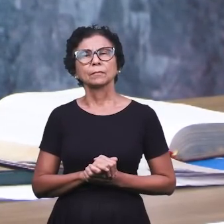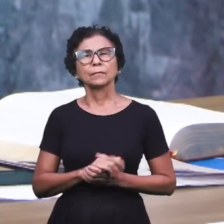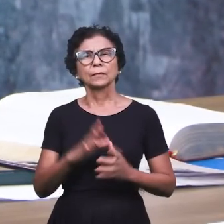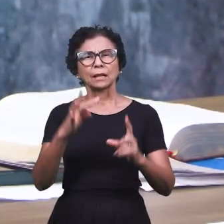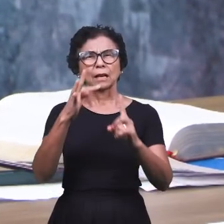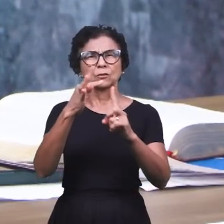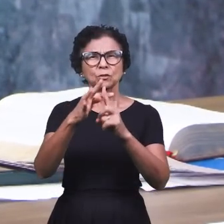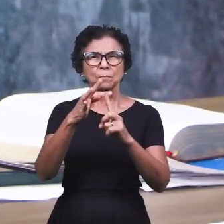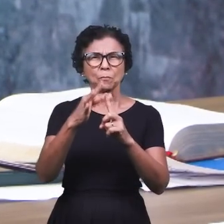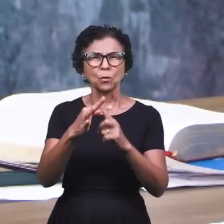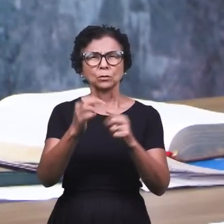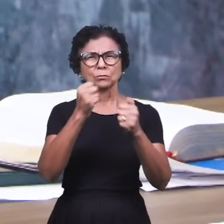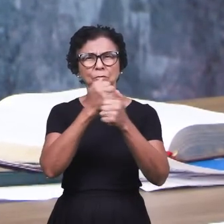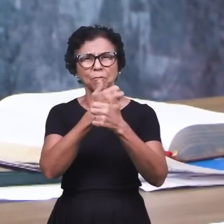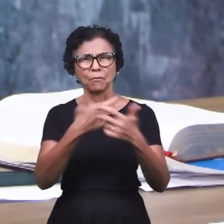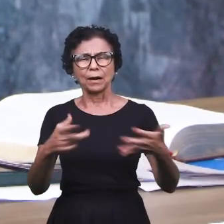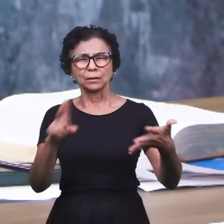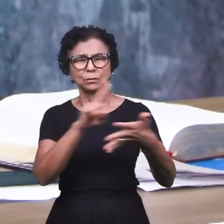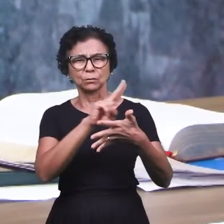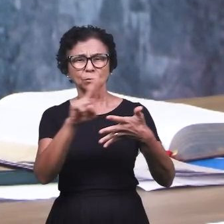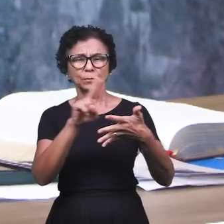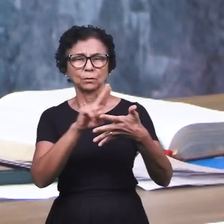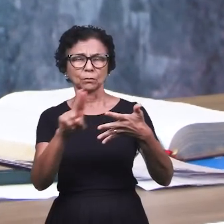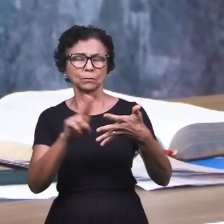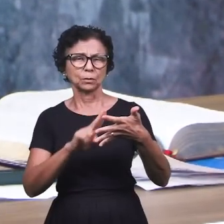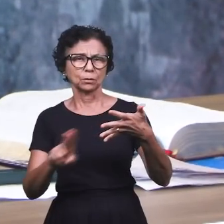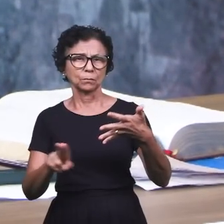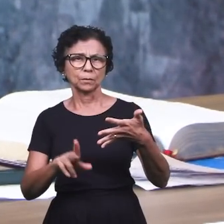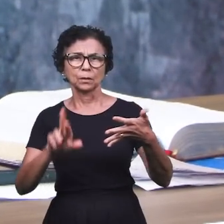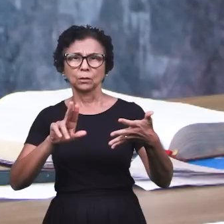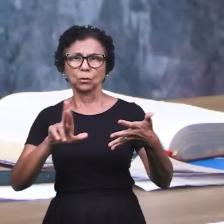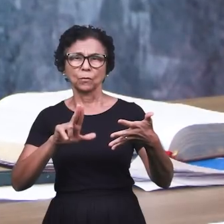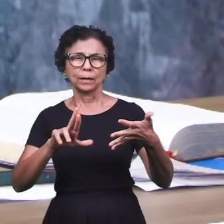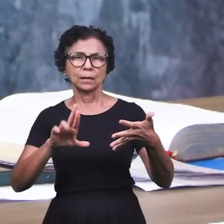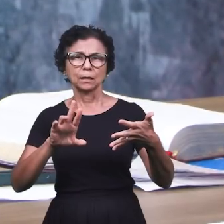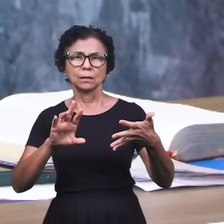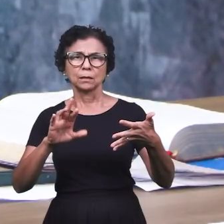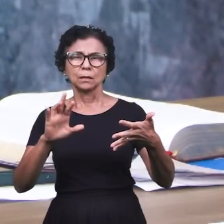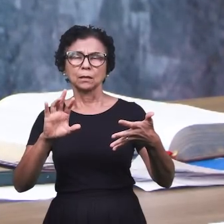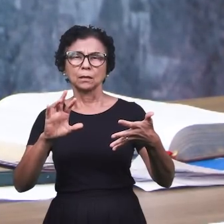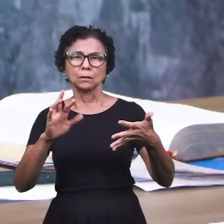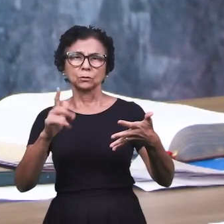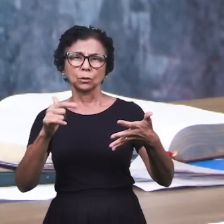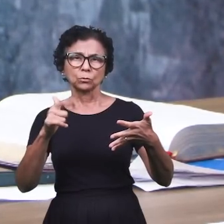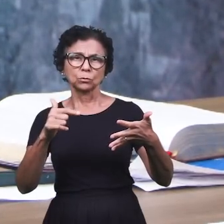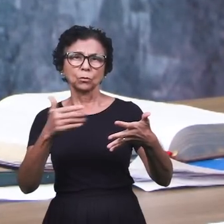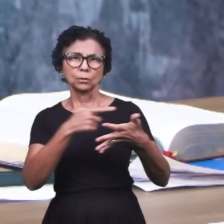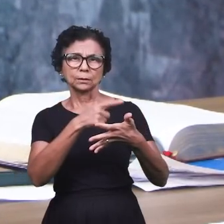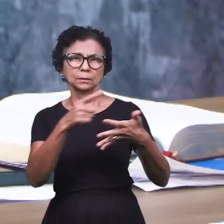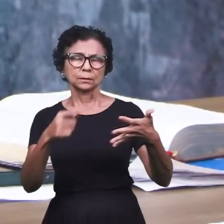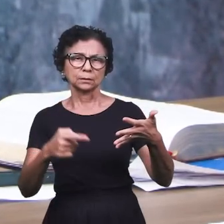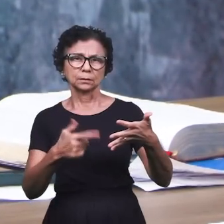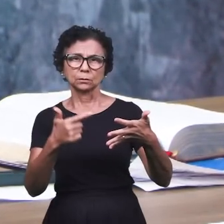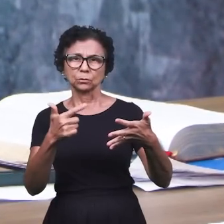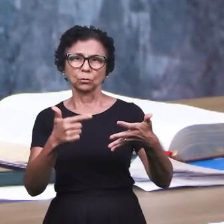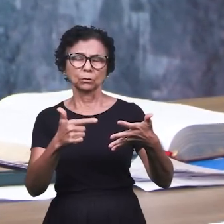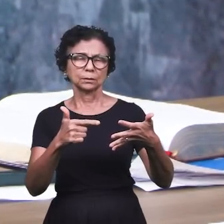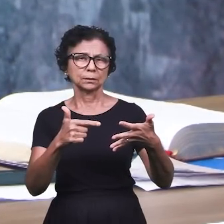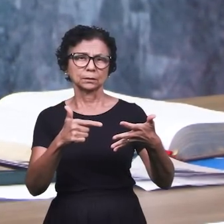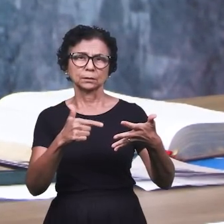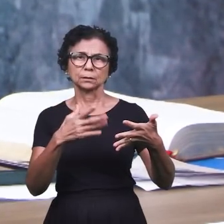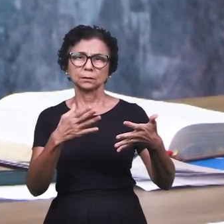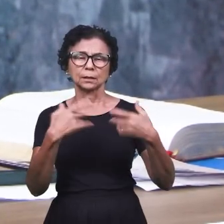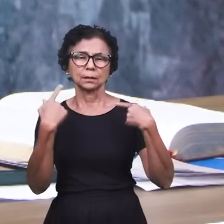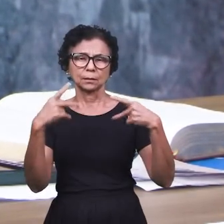tantos outros nomes. Então, não foram só os 12 que levaram o evangelho aos confins do mundo, né? Os